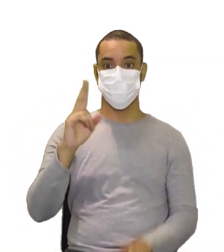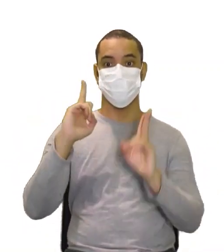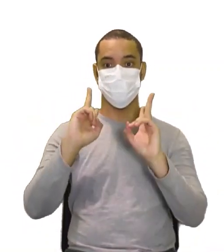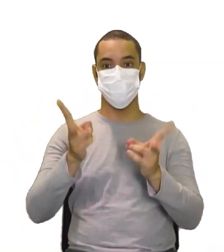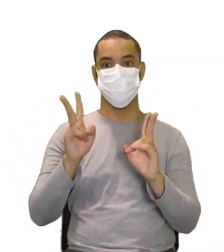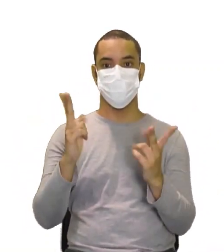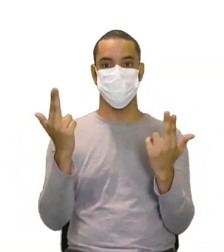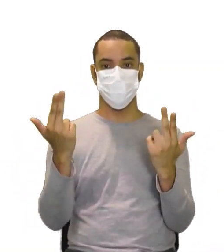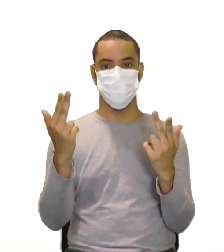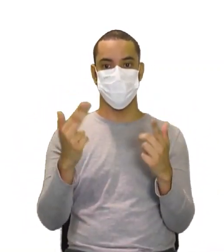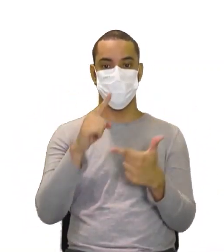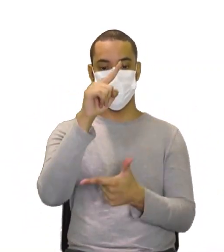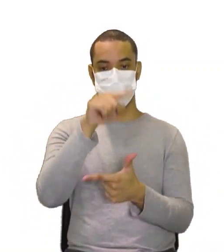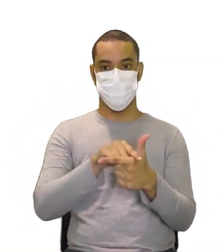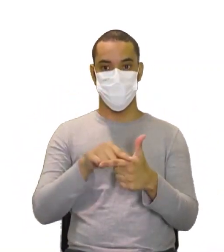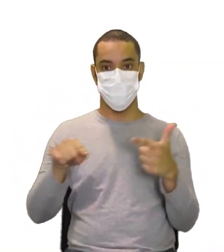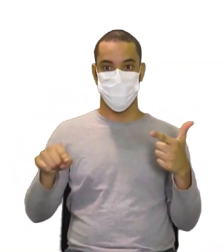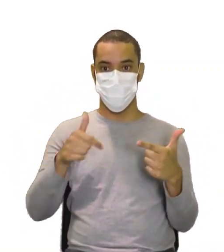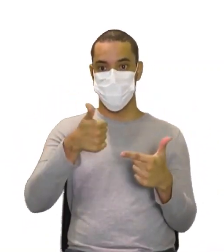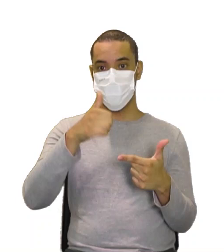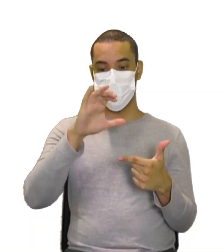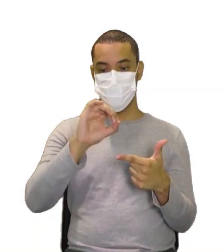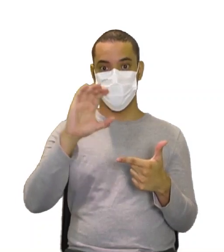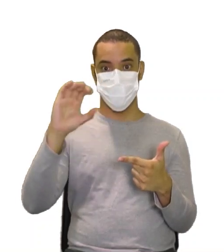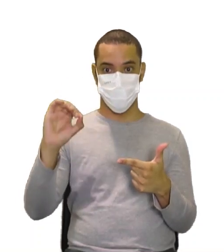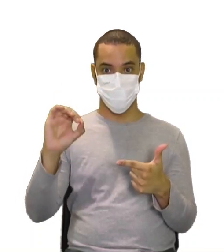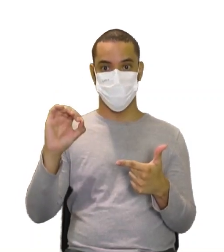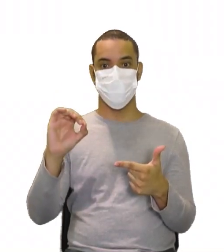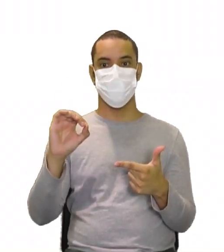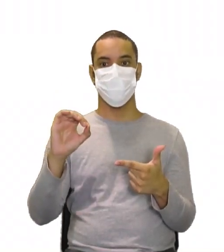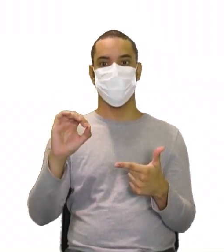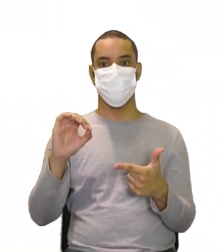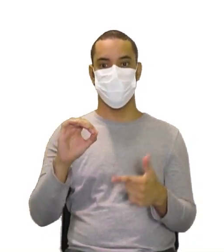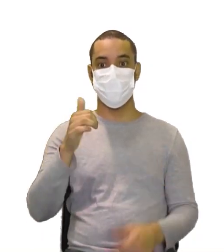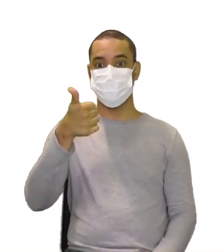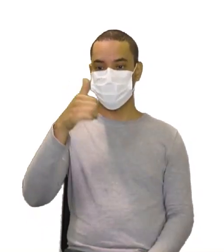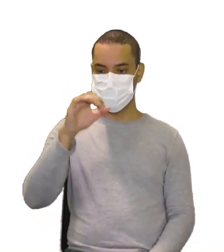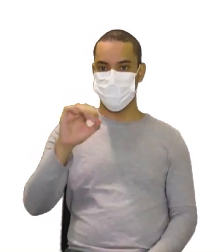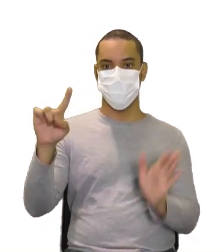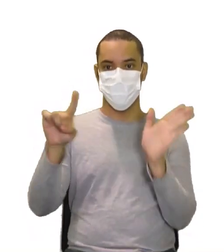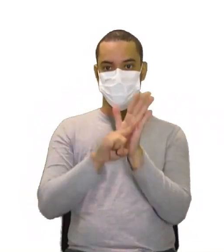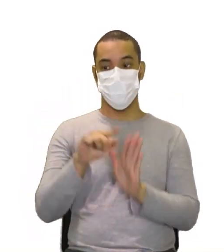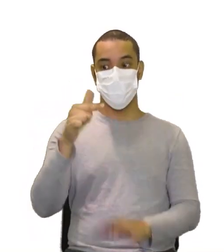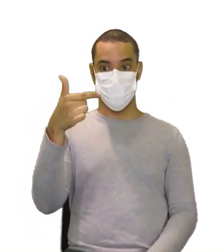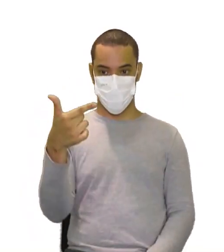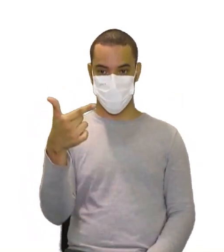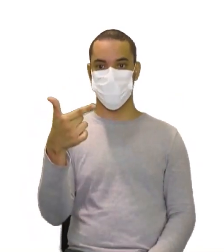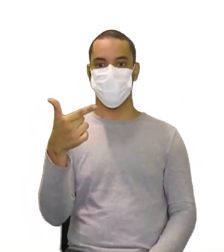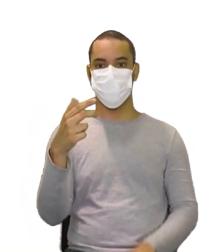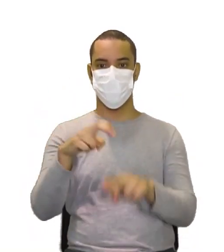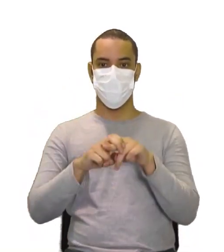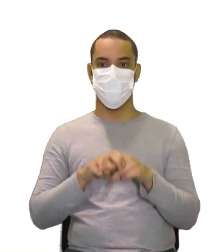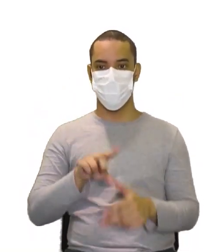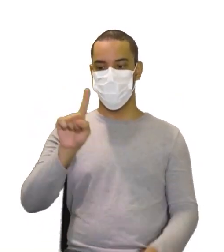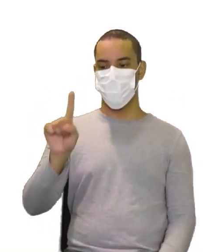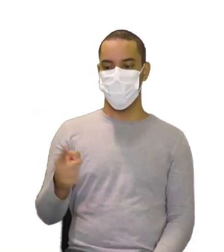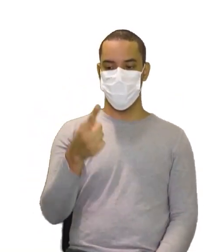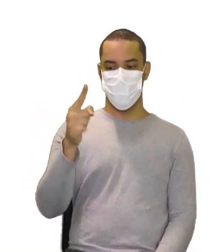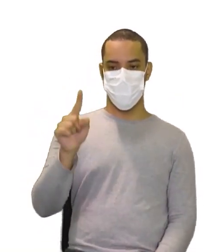mesma coisa que dividir por 100. Então, é 10 a menos 2. Então, você volta